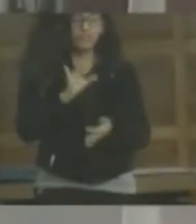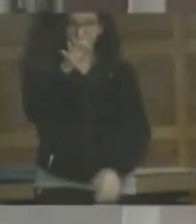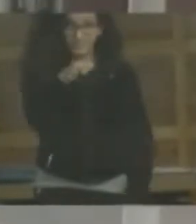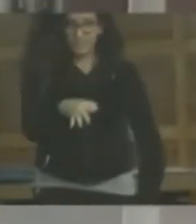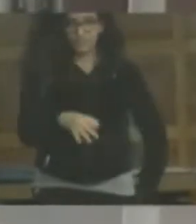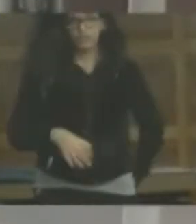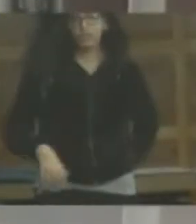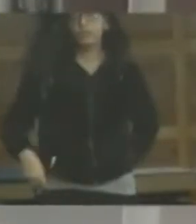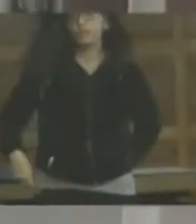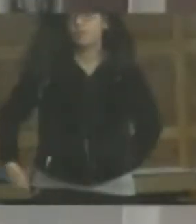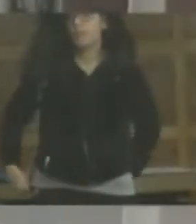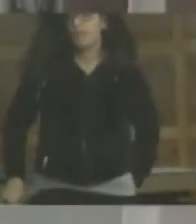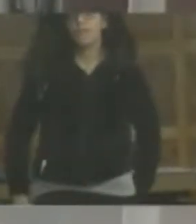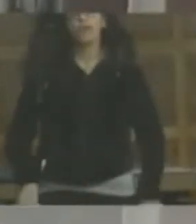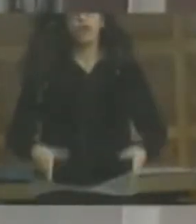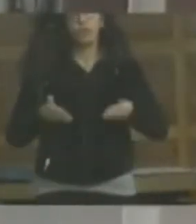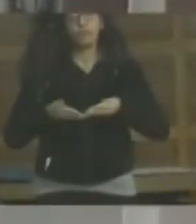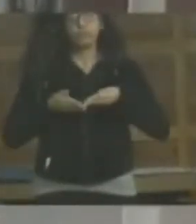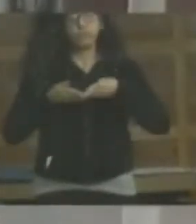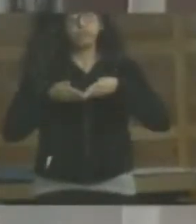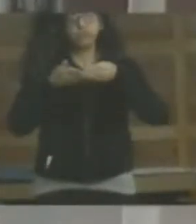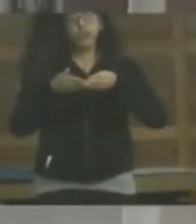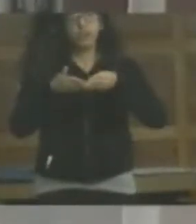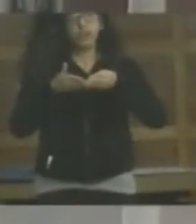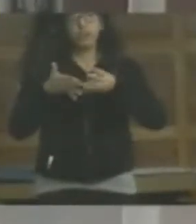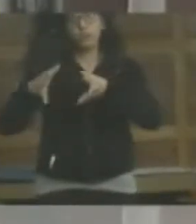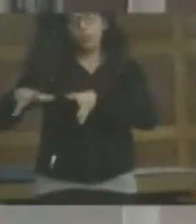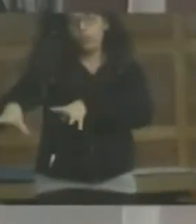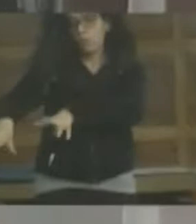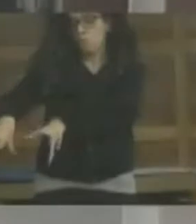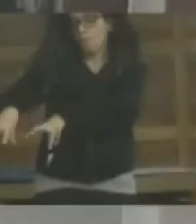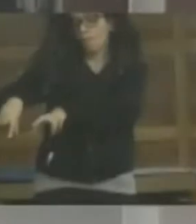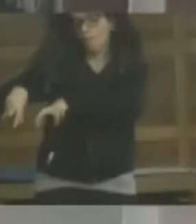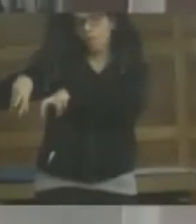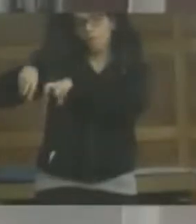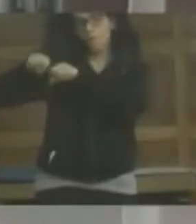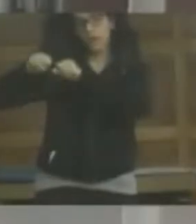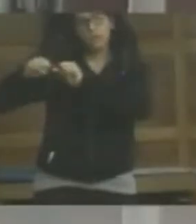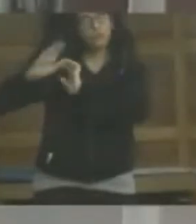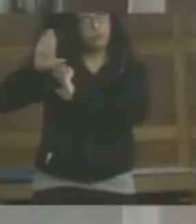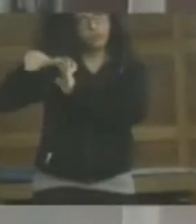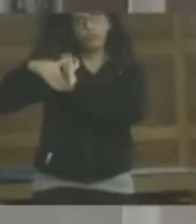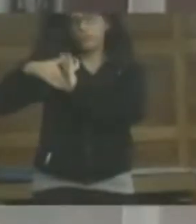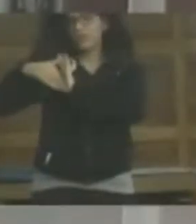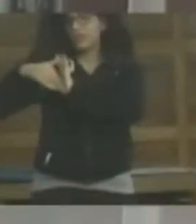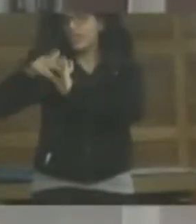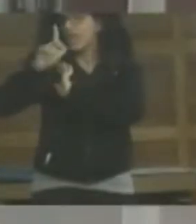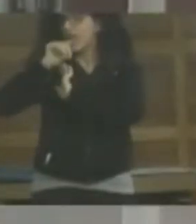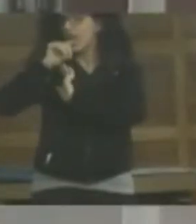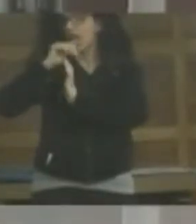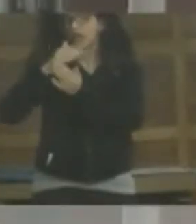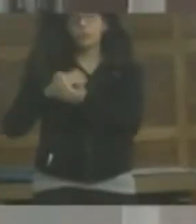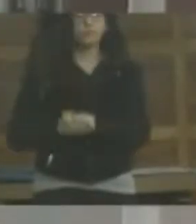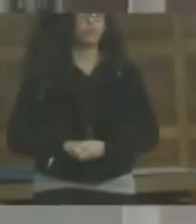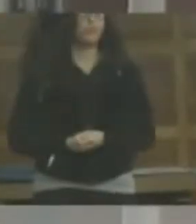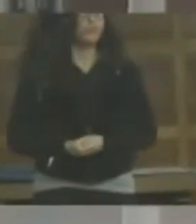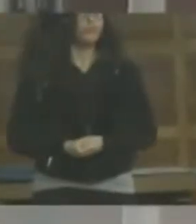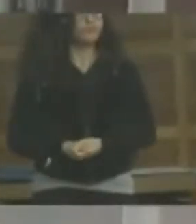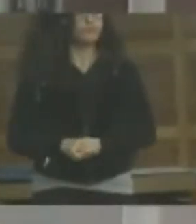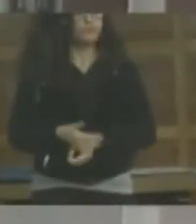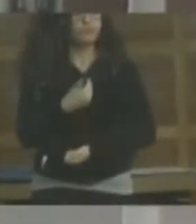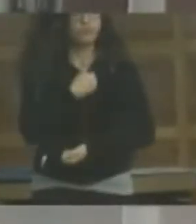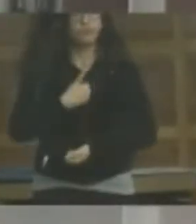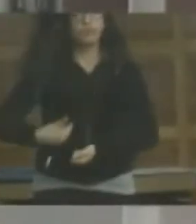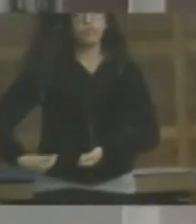uma balsa com uma draga em cima da balsa para dragar toda aquela barragem ali. O governo da